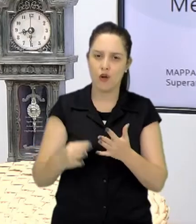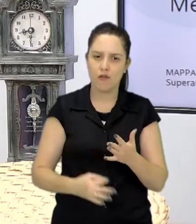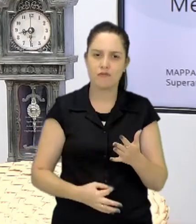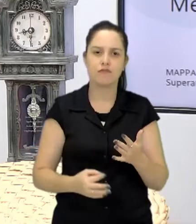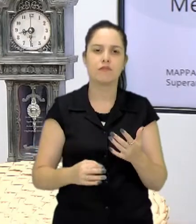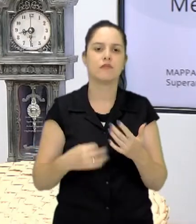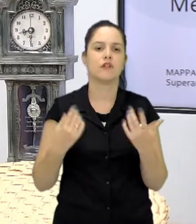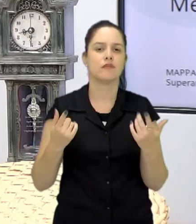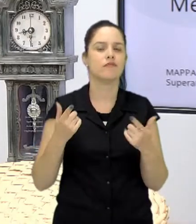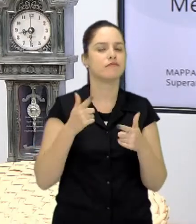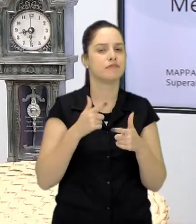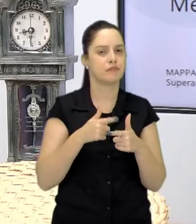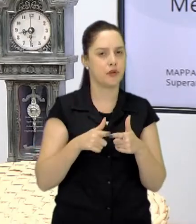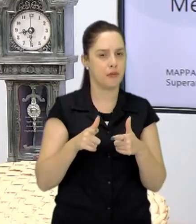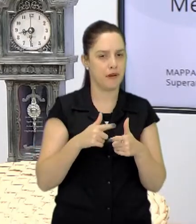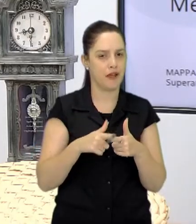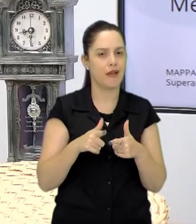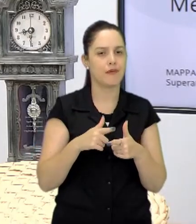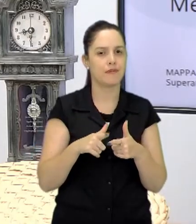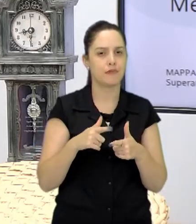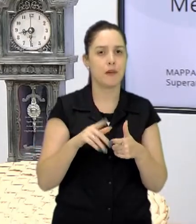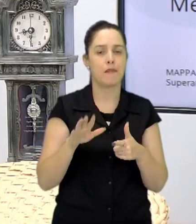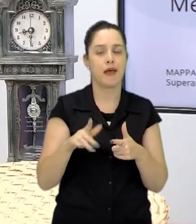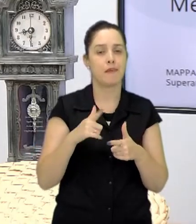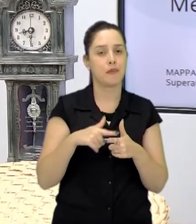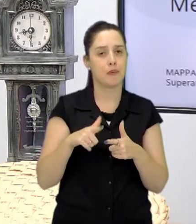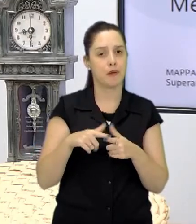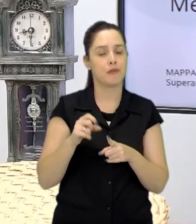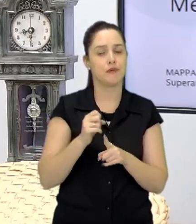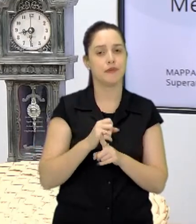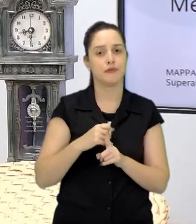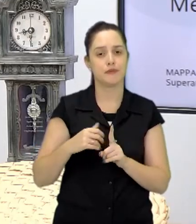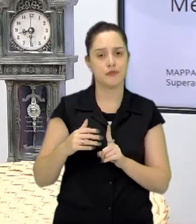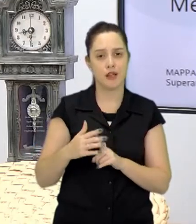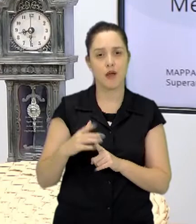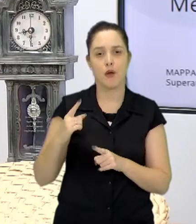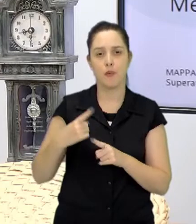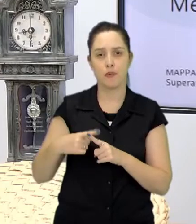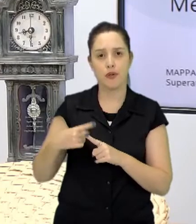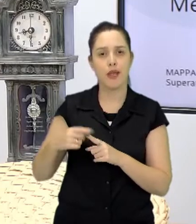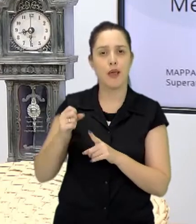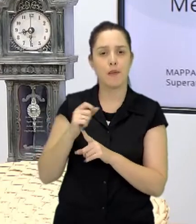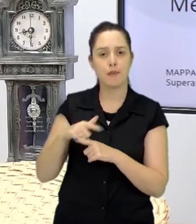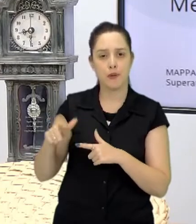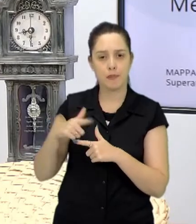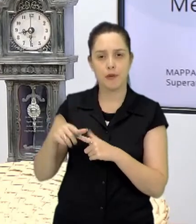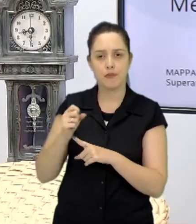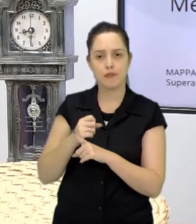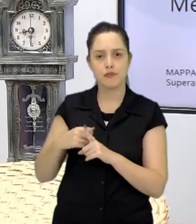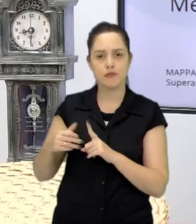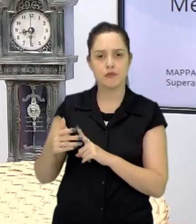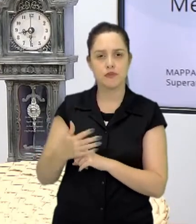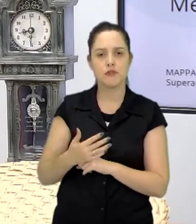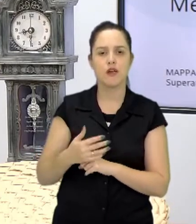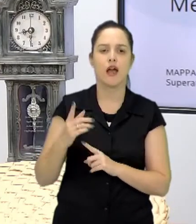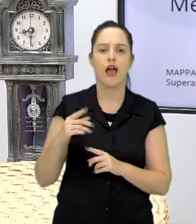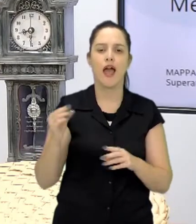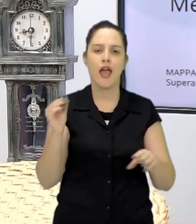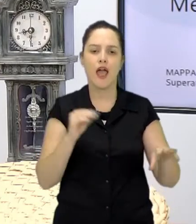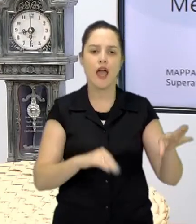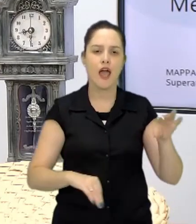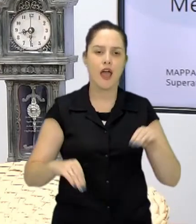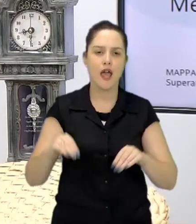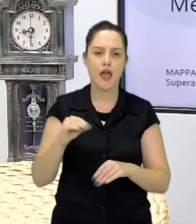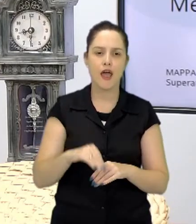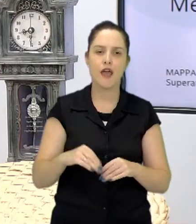um problema social. Nós encontramos aqui um problema social e a gente vai tentar resolvê-lo a partir